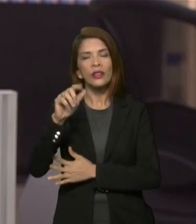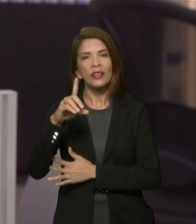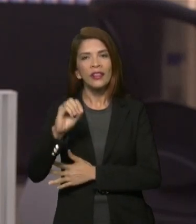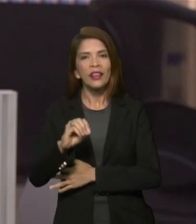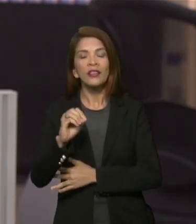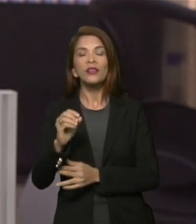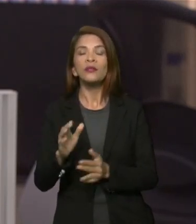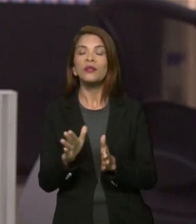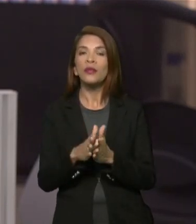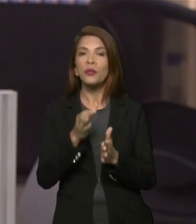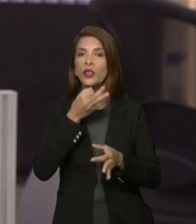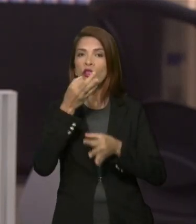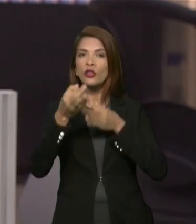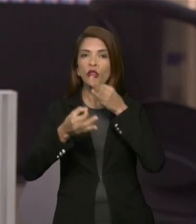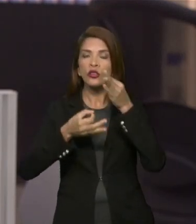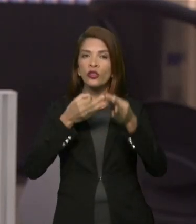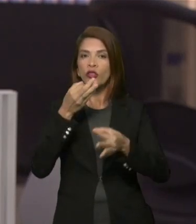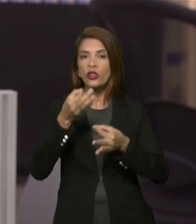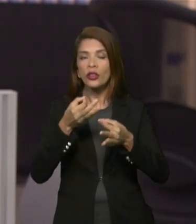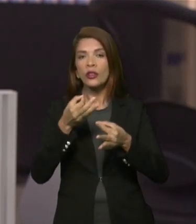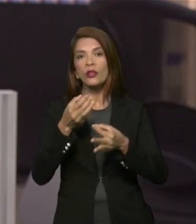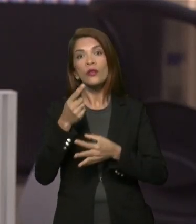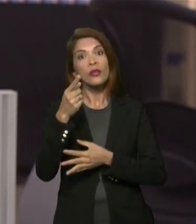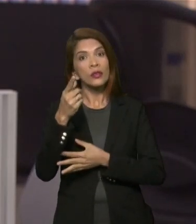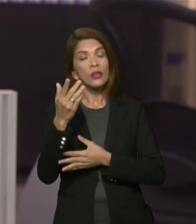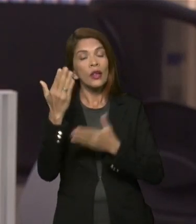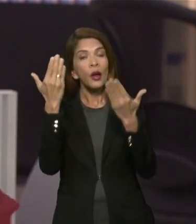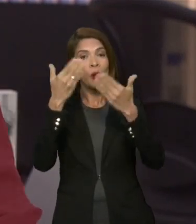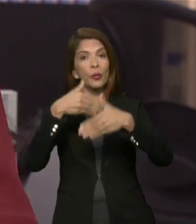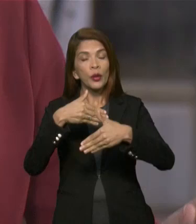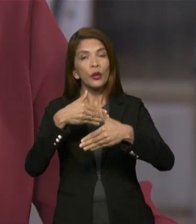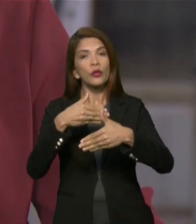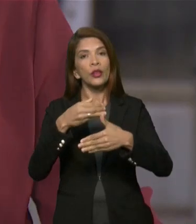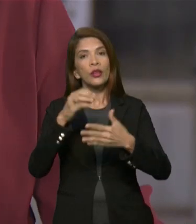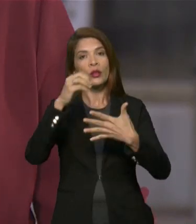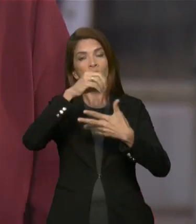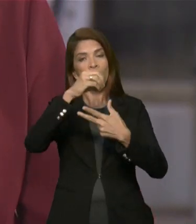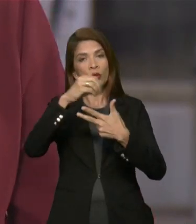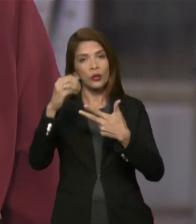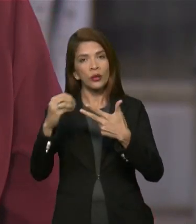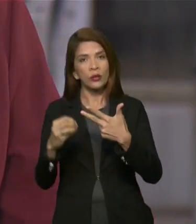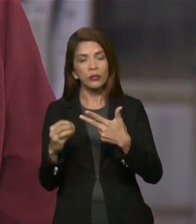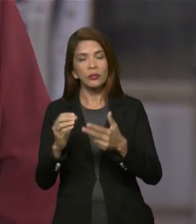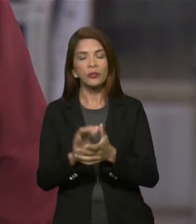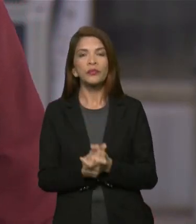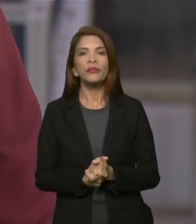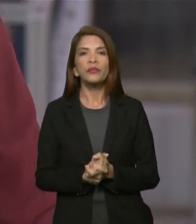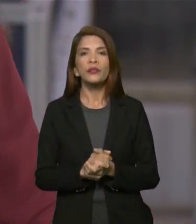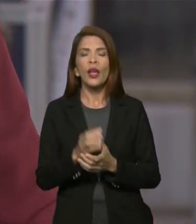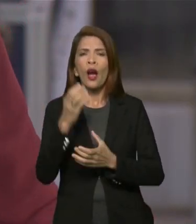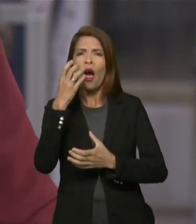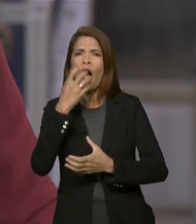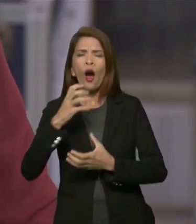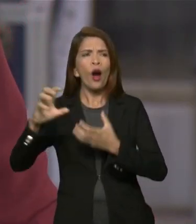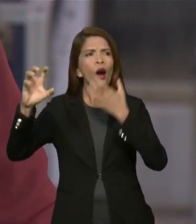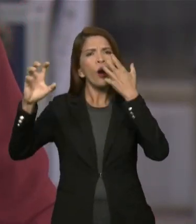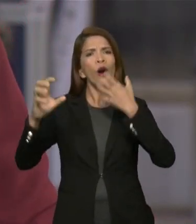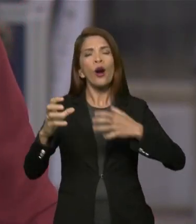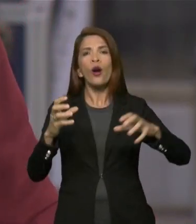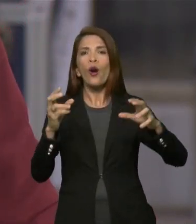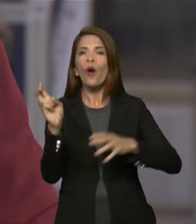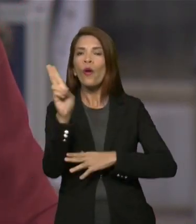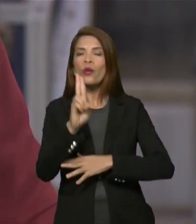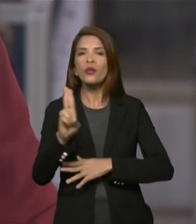dicas para quem vai fazer a prova do Enem no próximo domingo. E a ópera sendo usada como ferramenta